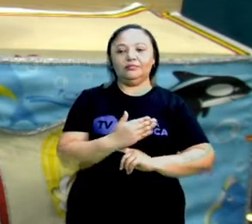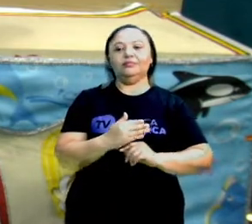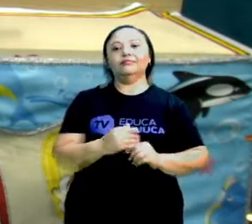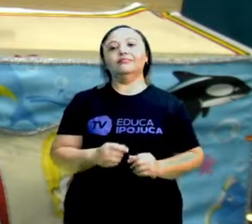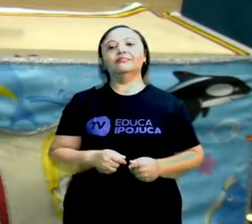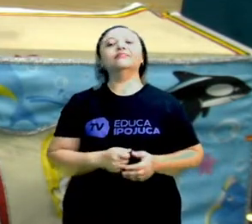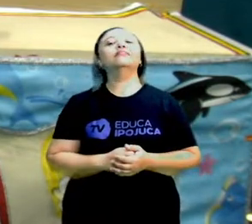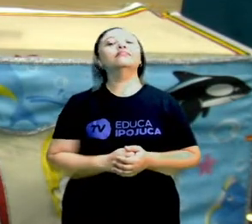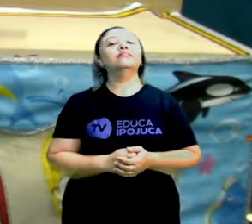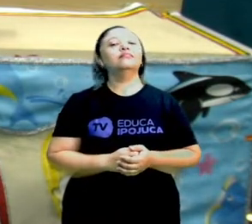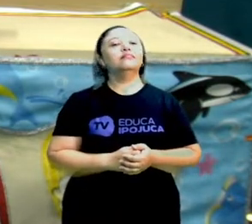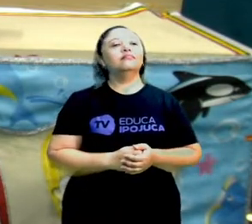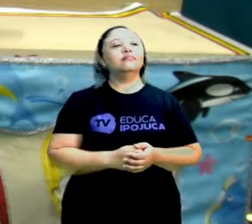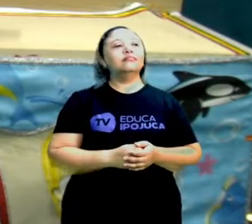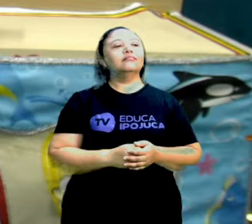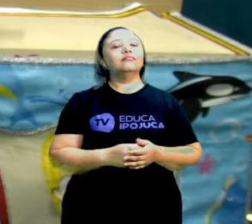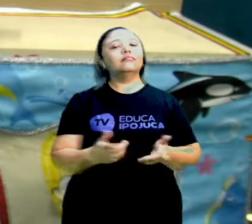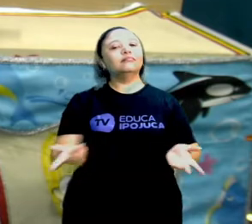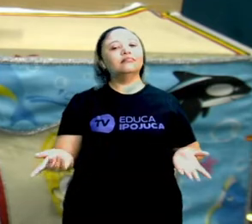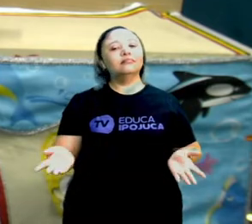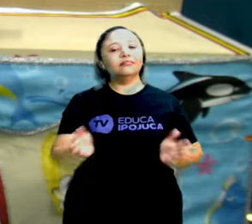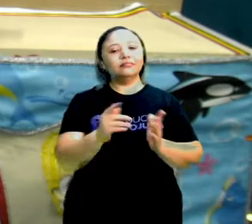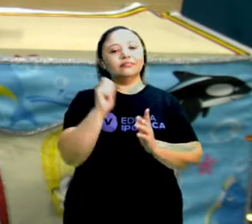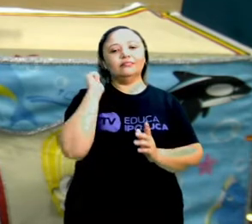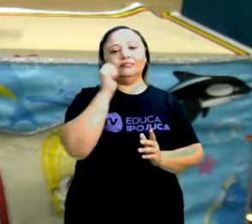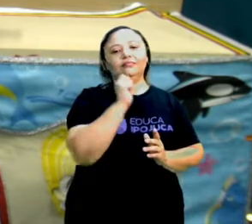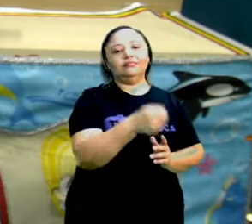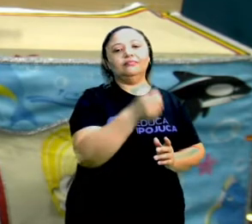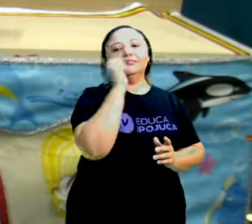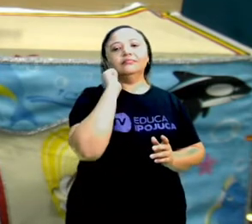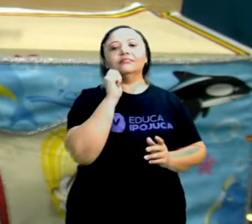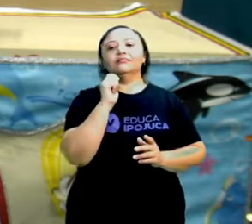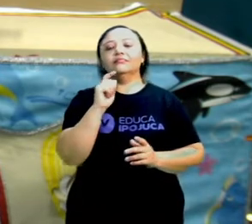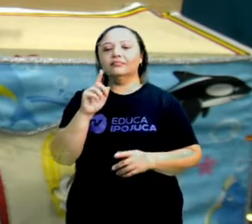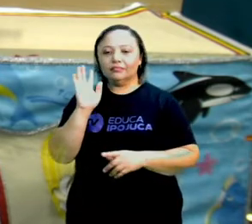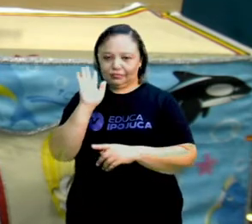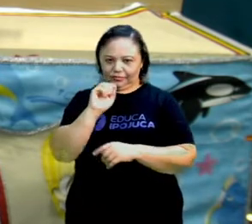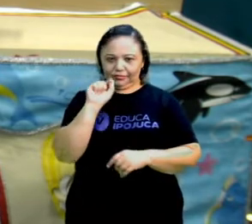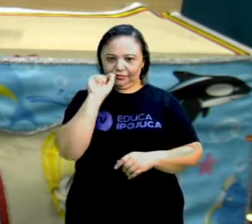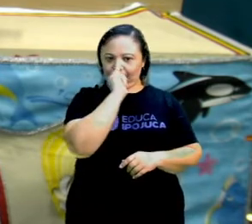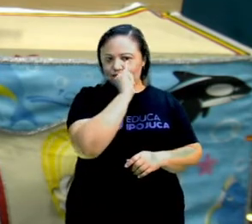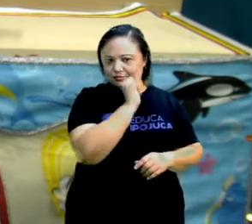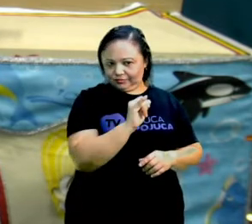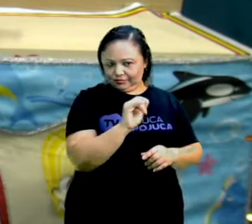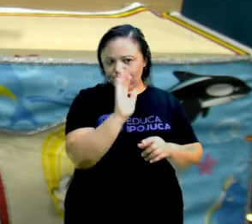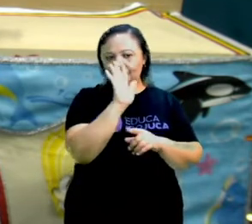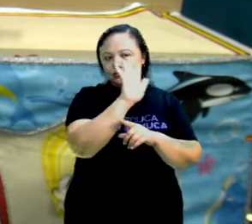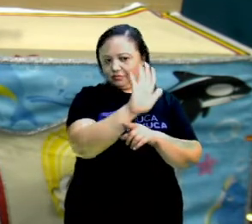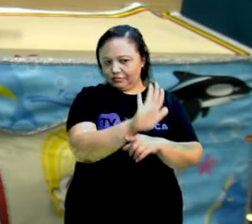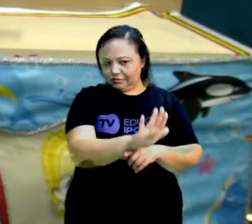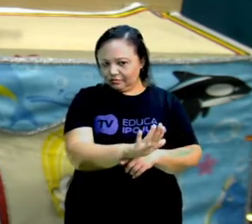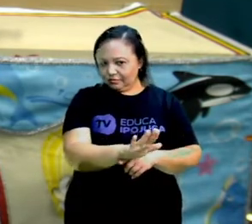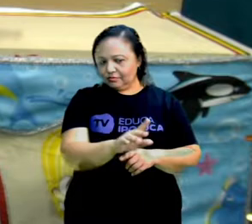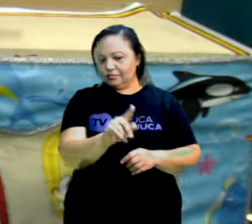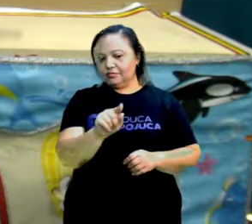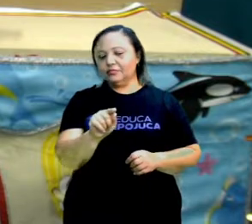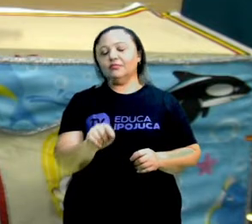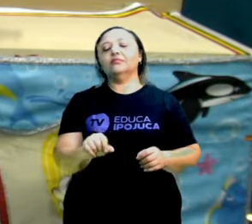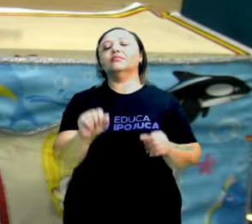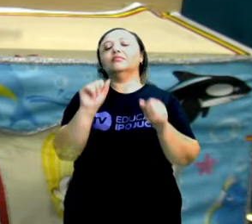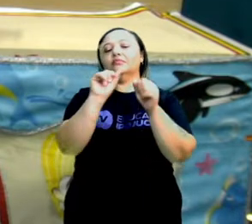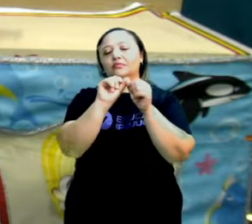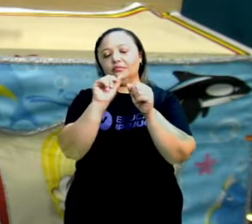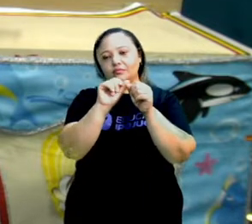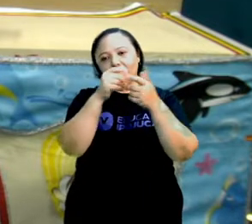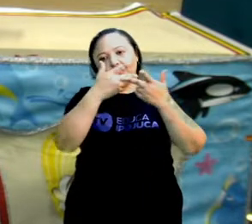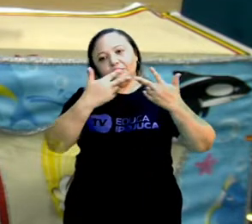fada? A fada disse que ia ajudar ela. Mas ela tinha que passar por algumas